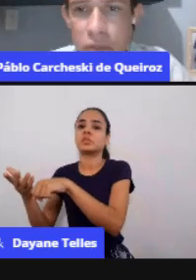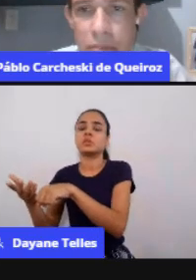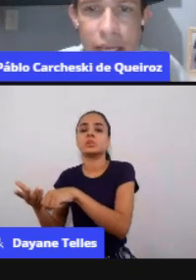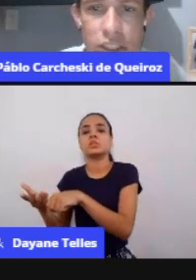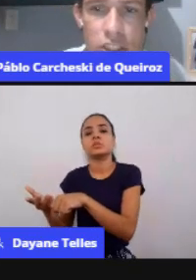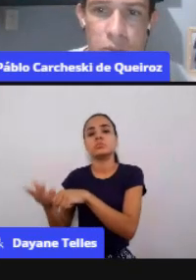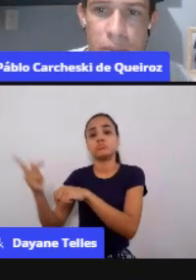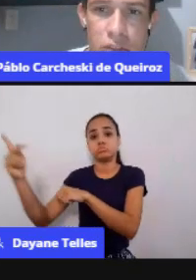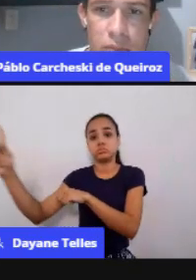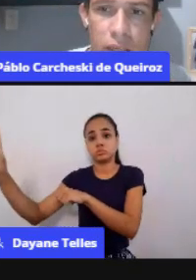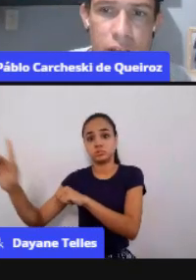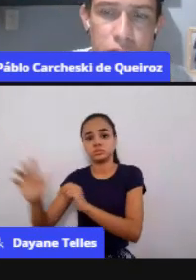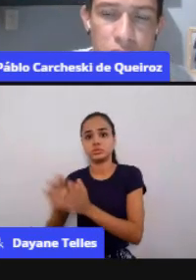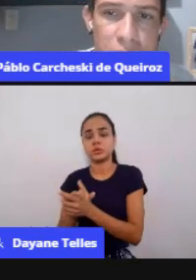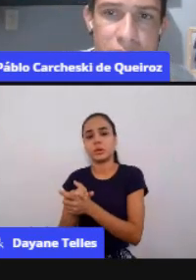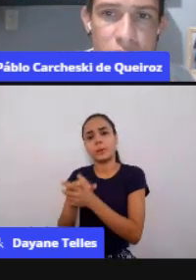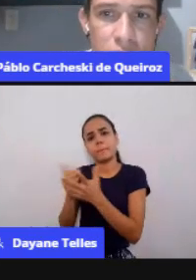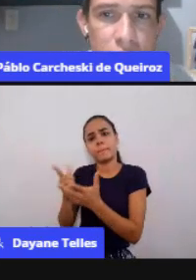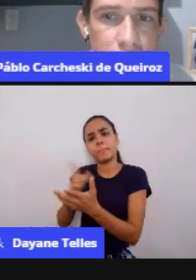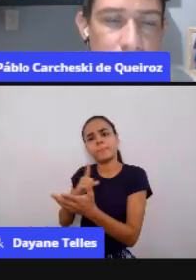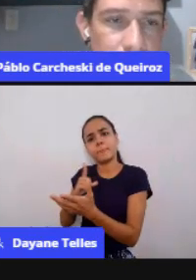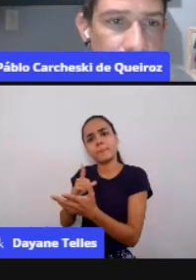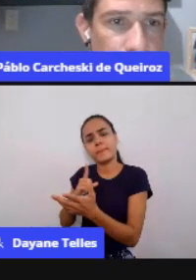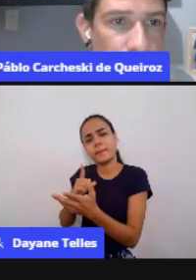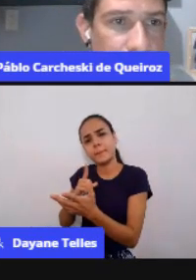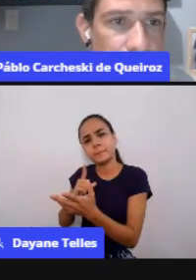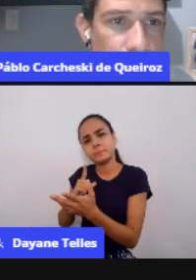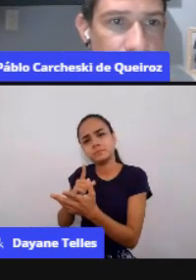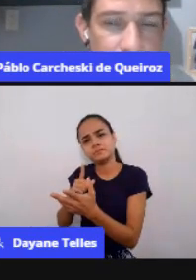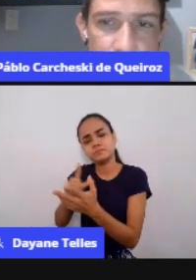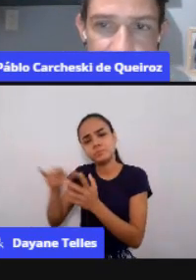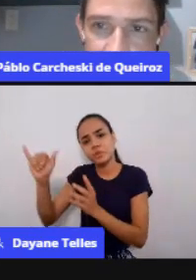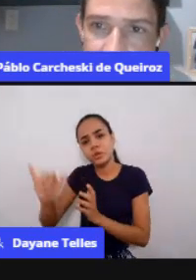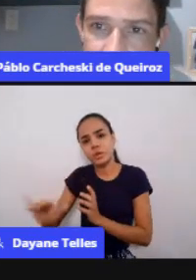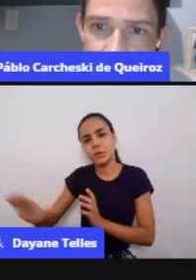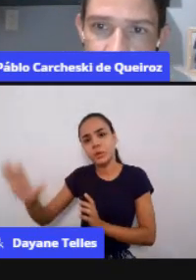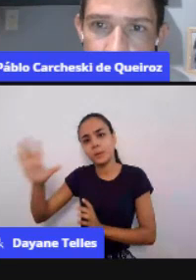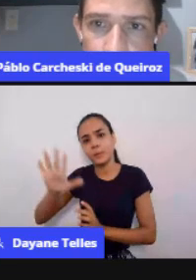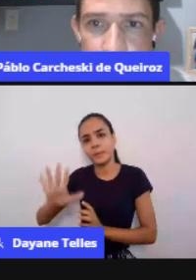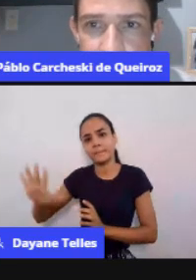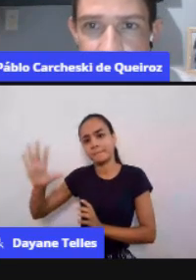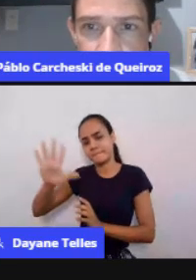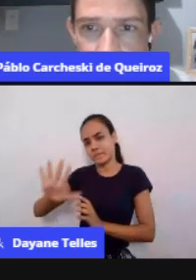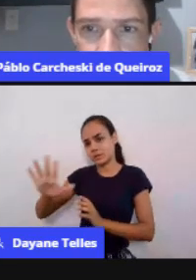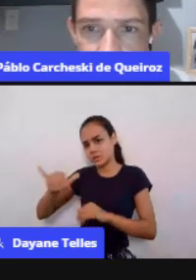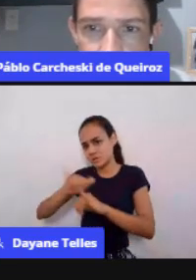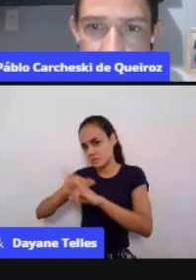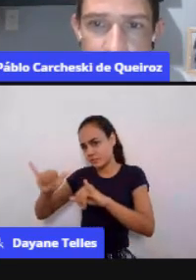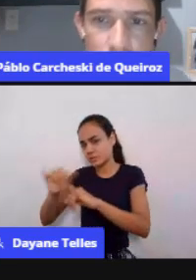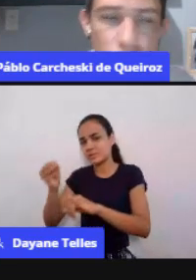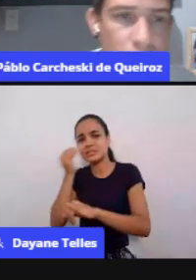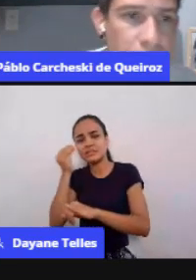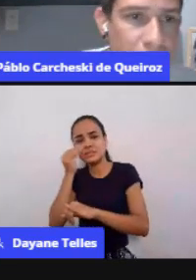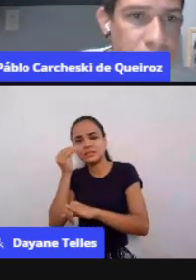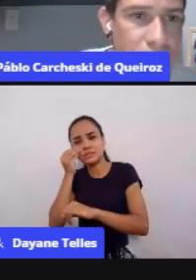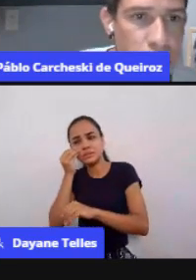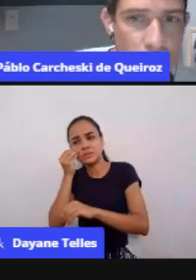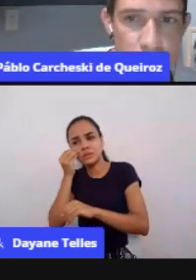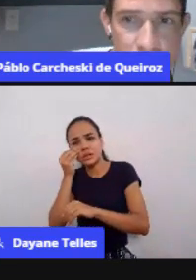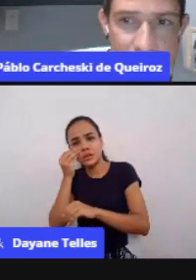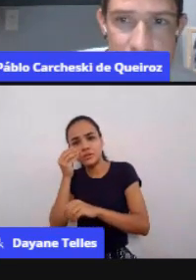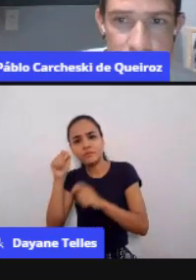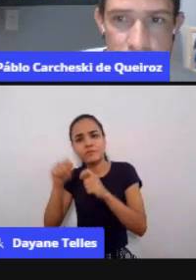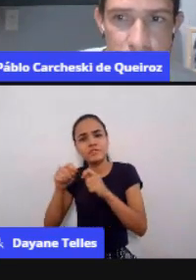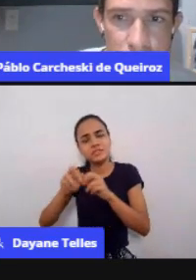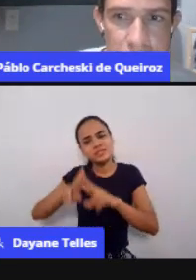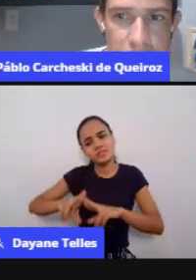uma mesma imagem, uma mesma informação e tentar explorar de duas maneiras diferentes. Para o 7º ano, né, eu gostaria que passasse o